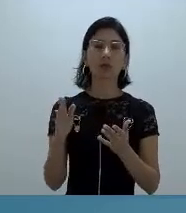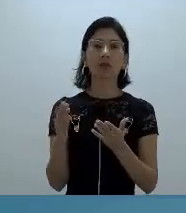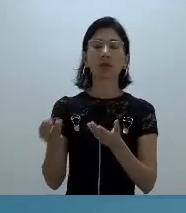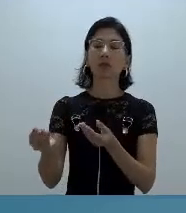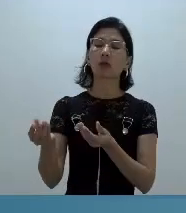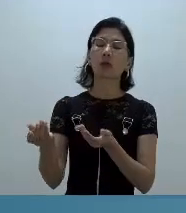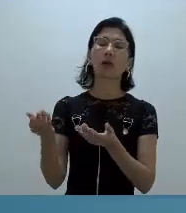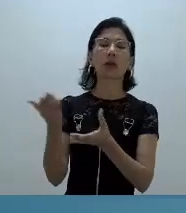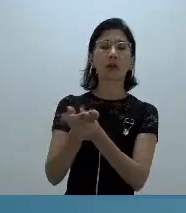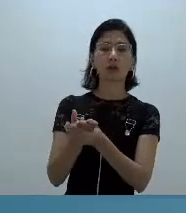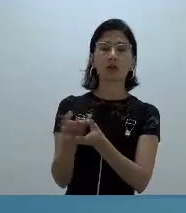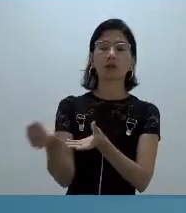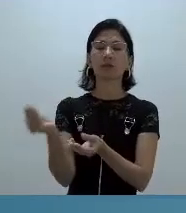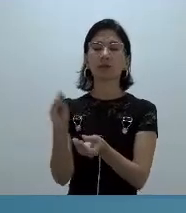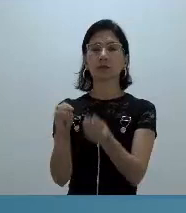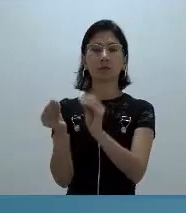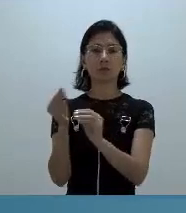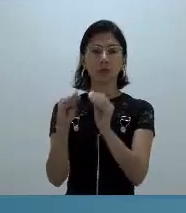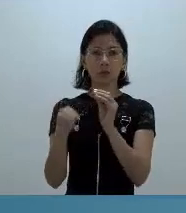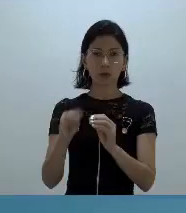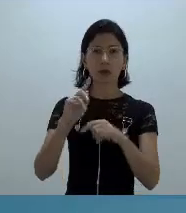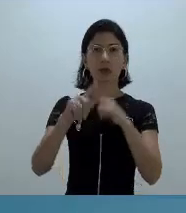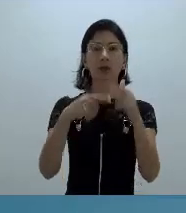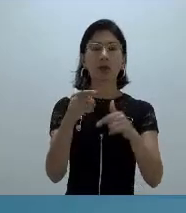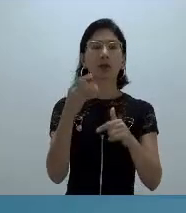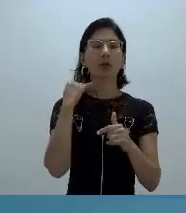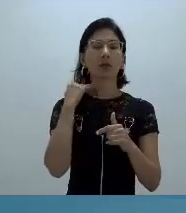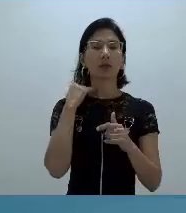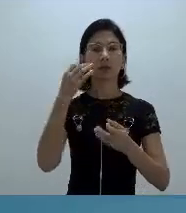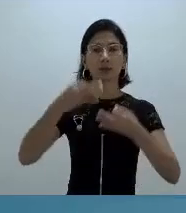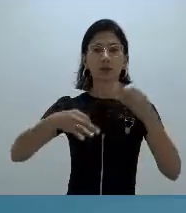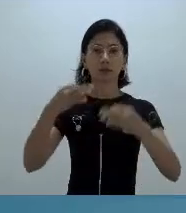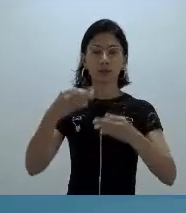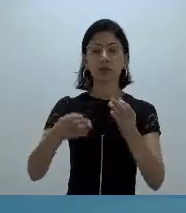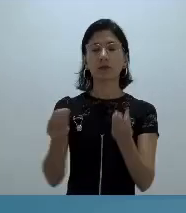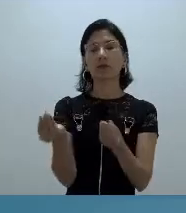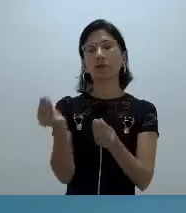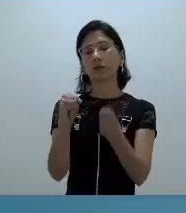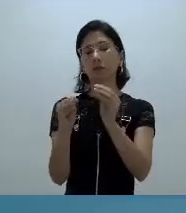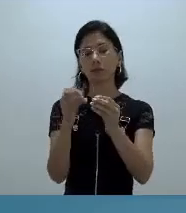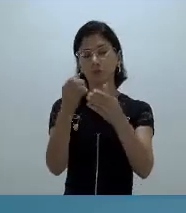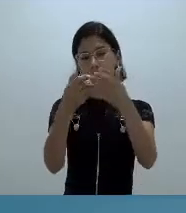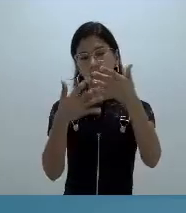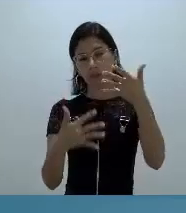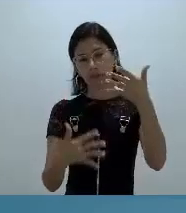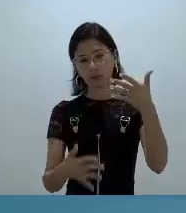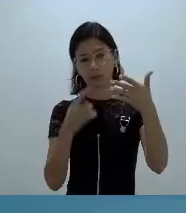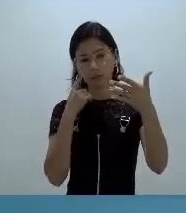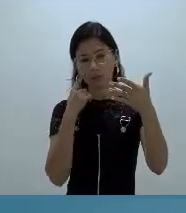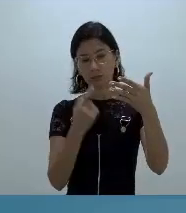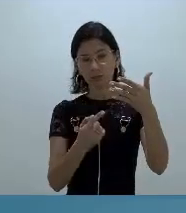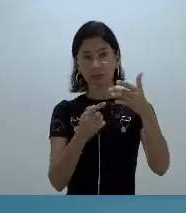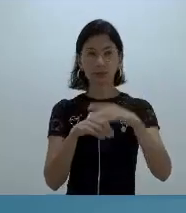um recurso de direito privado. O apresentado no caso do artigo